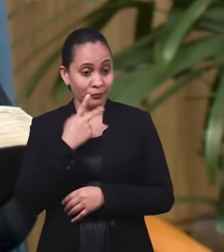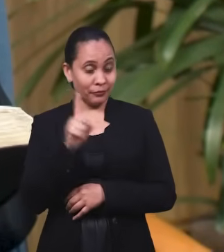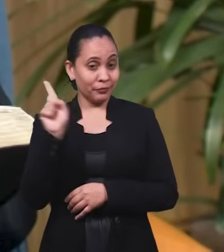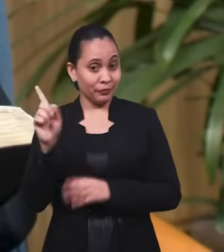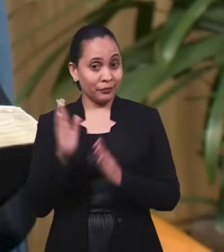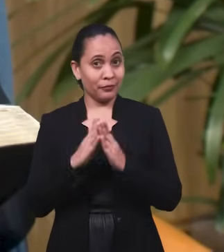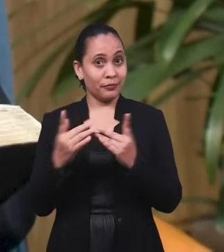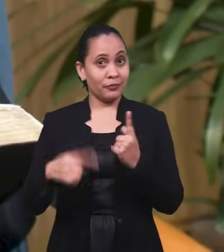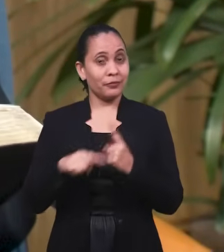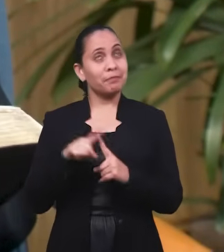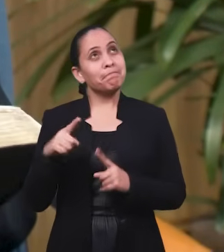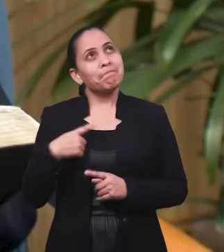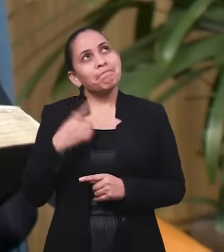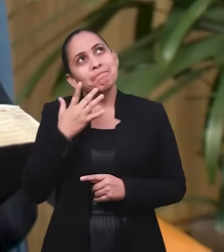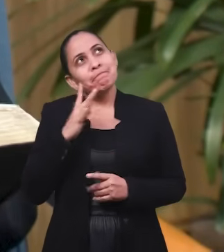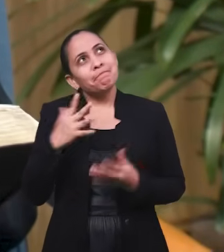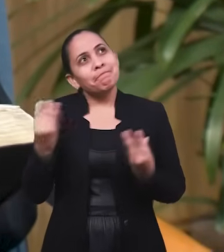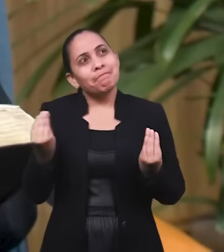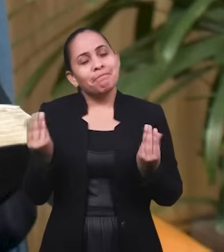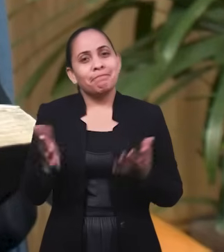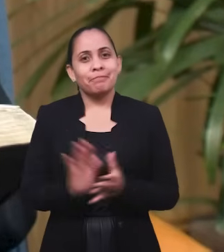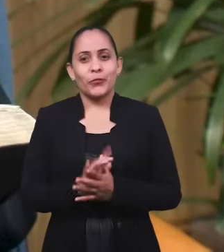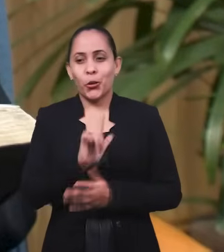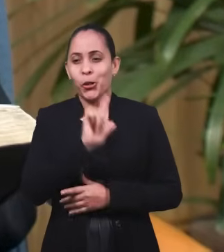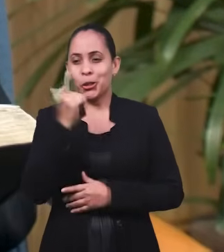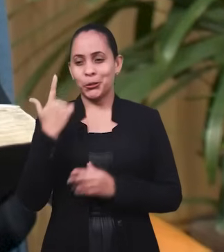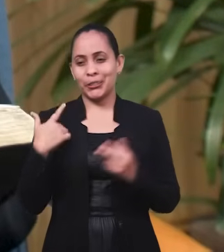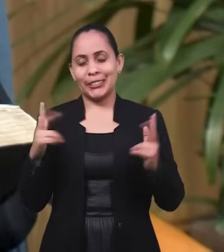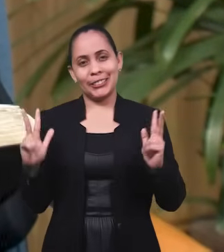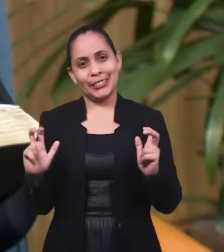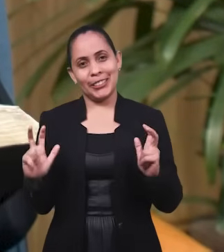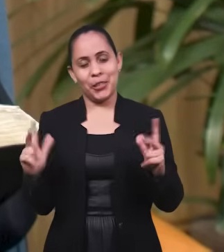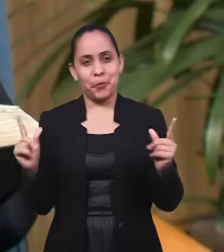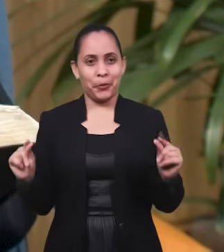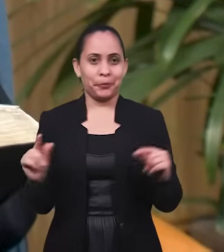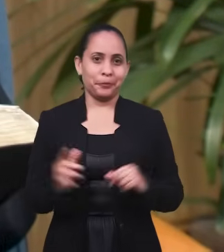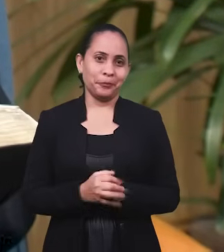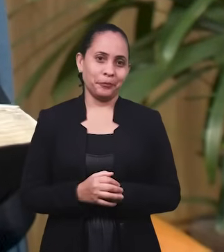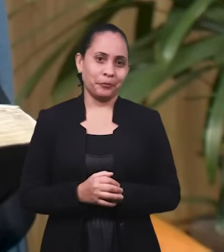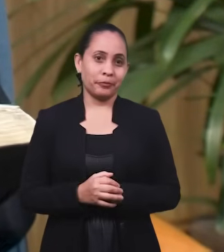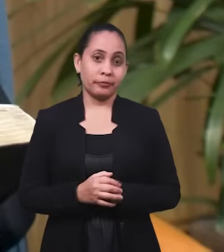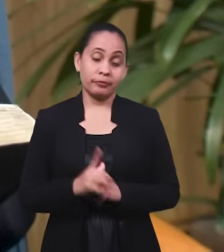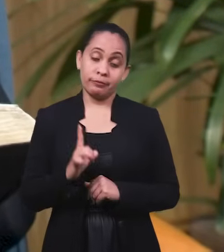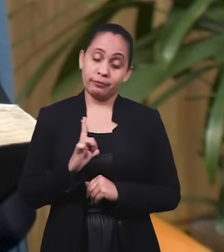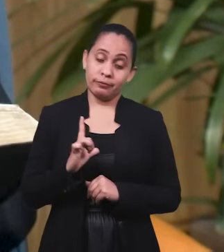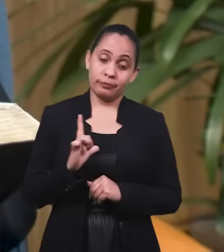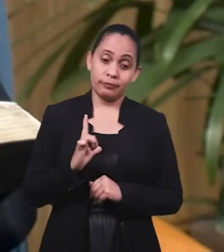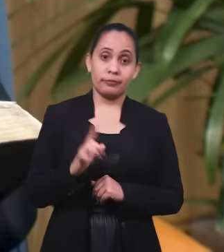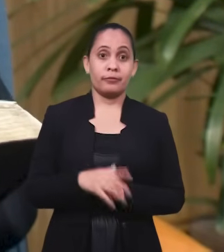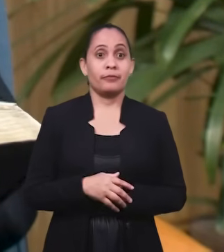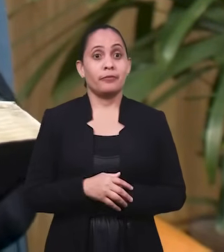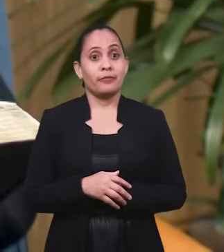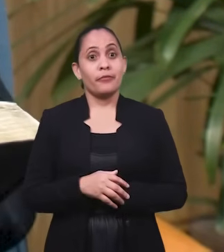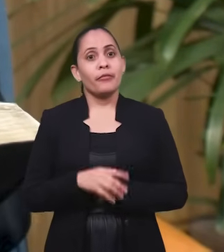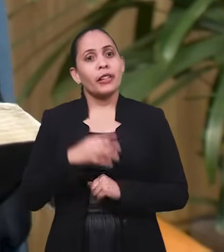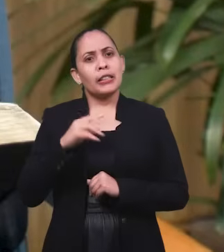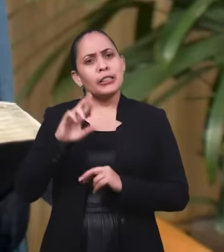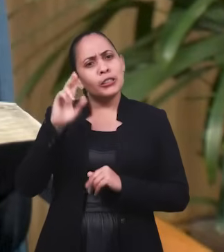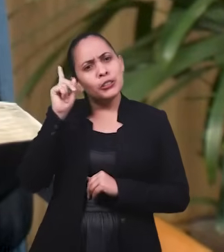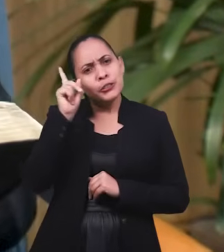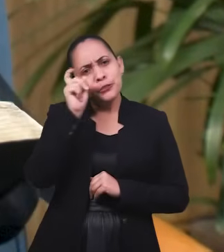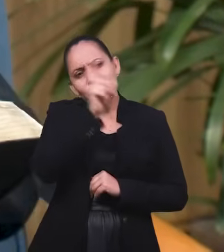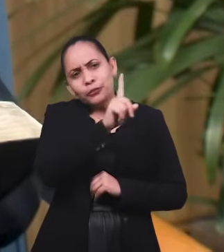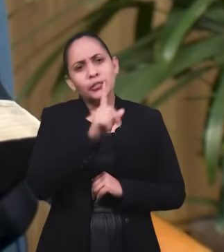não sabemos tratar de outro assunto que seja polêmico ou que seja difícil,